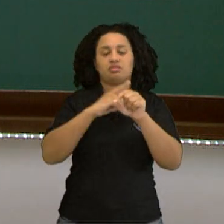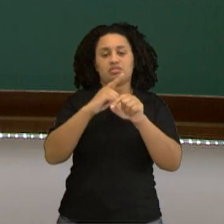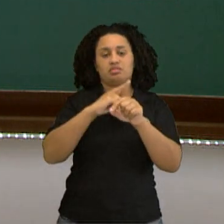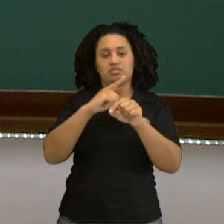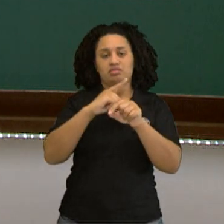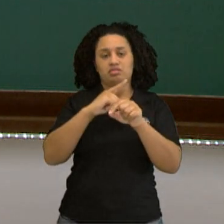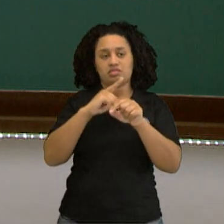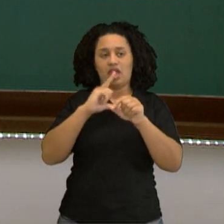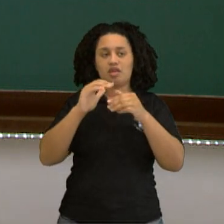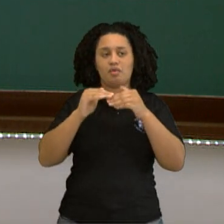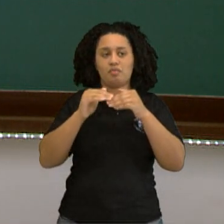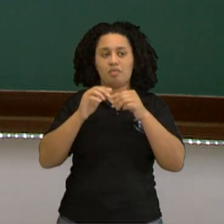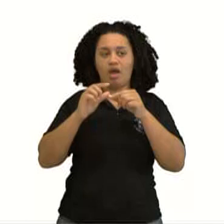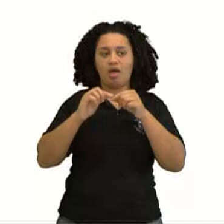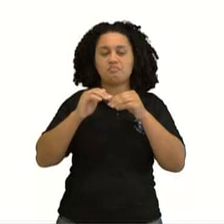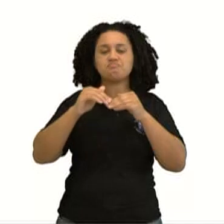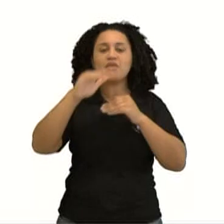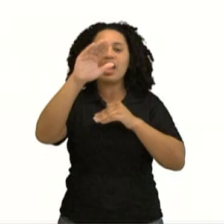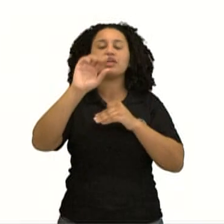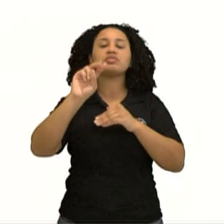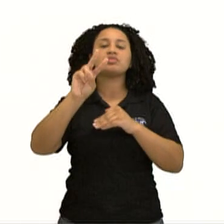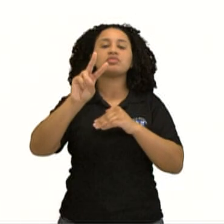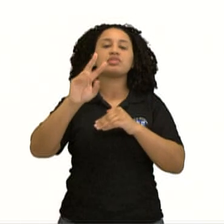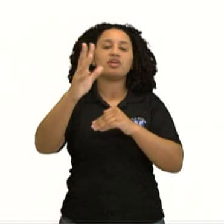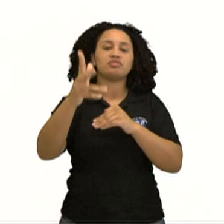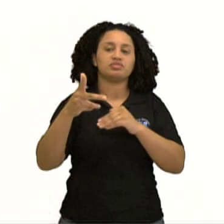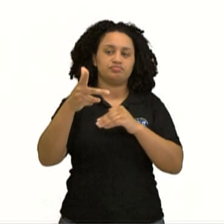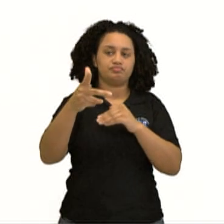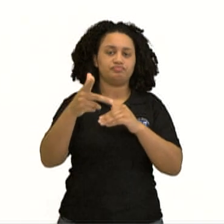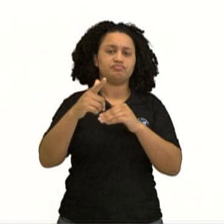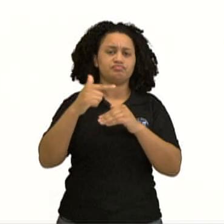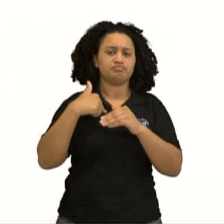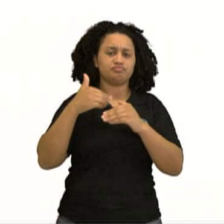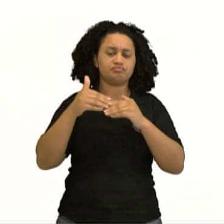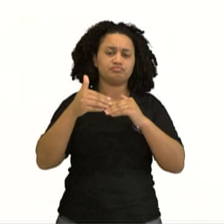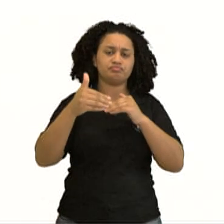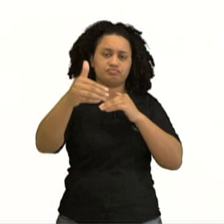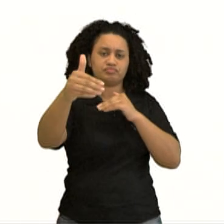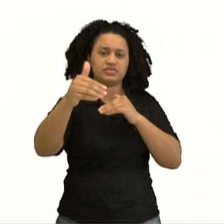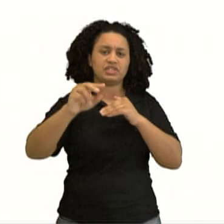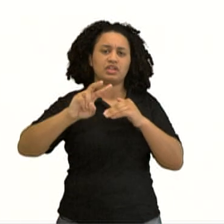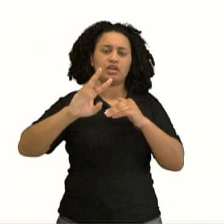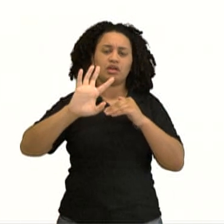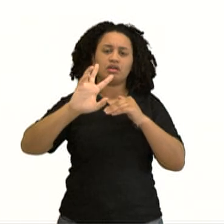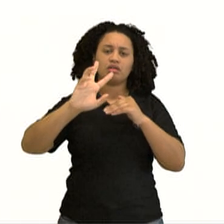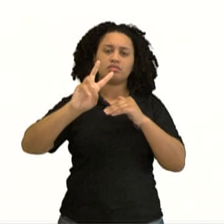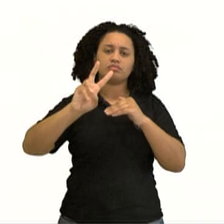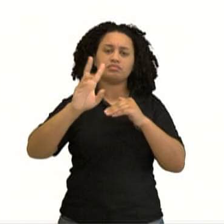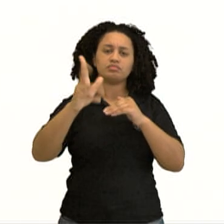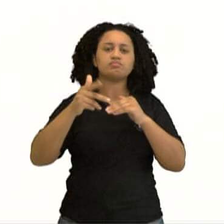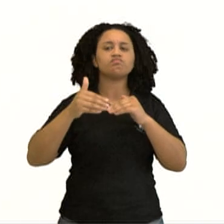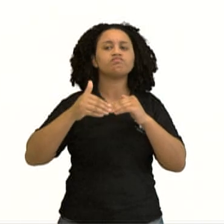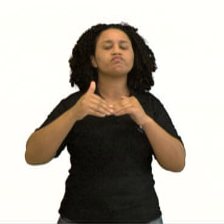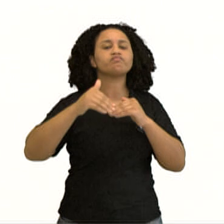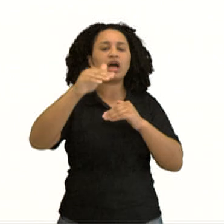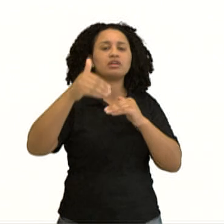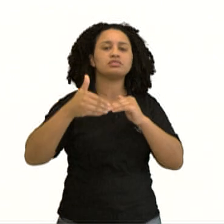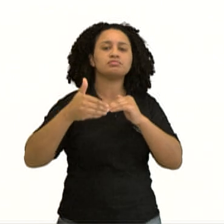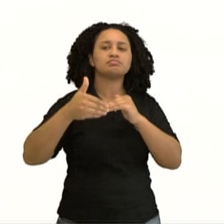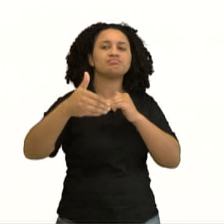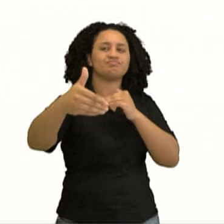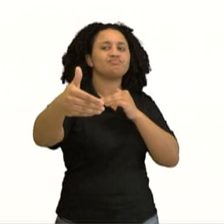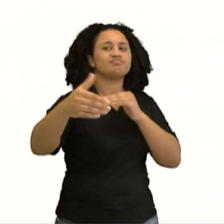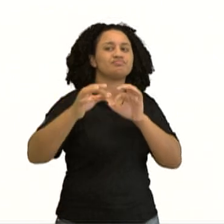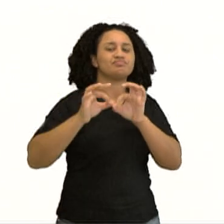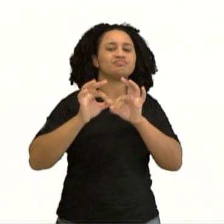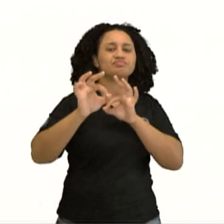um aumento da velocidade. Isso em modo, certo? Está aumentando a sua velocidade, está aumentando a distância